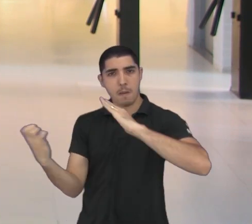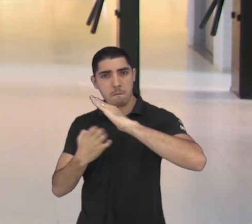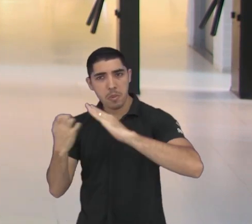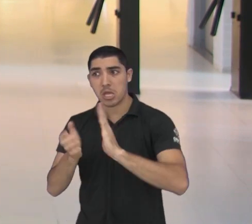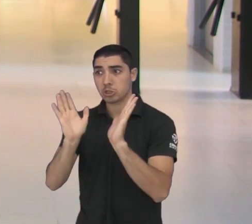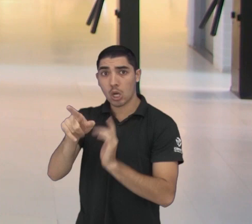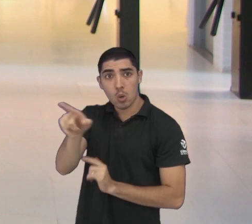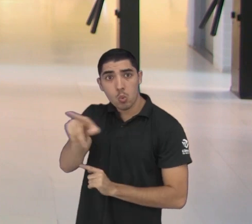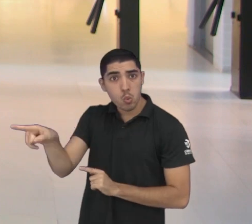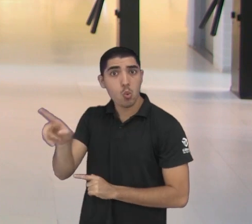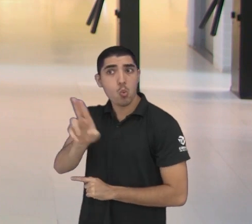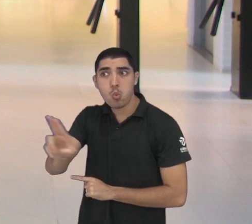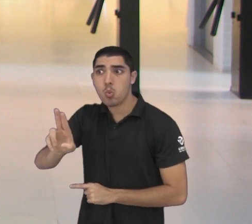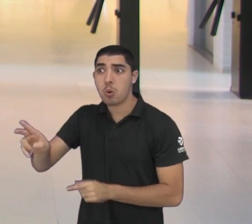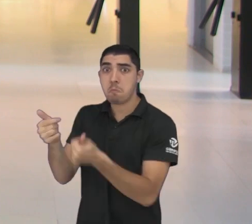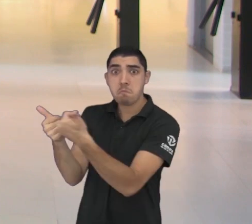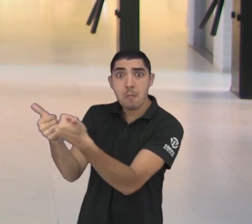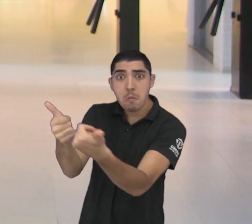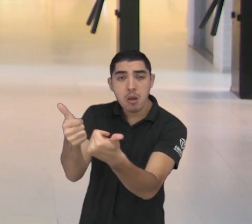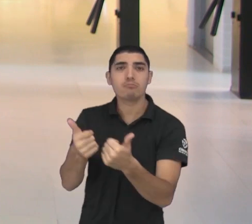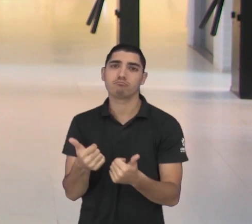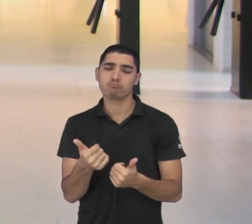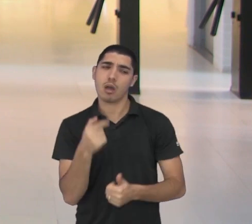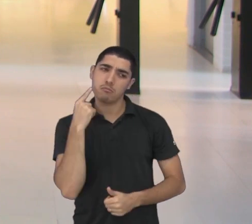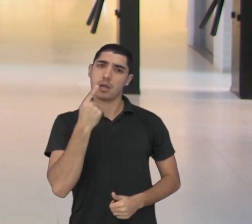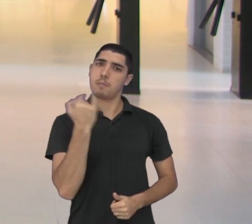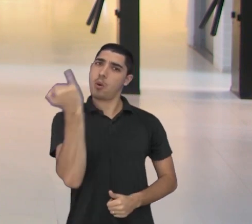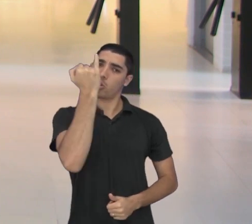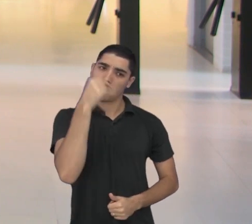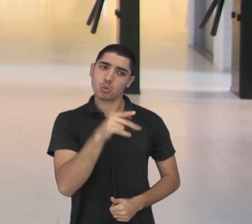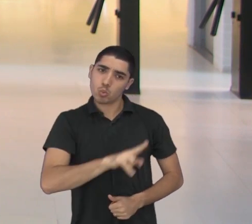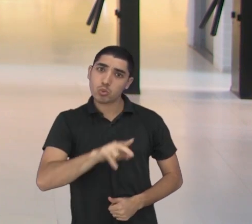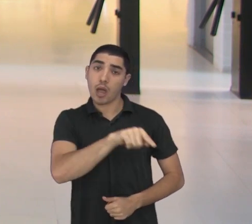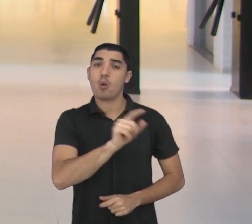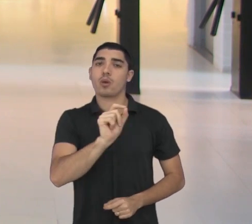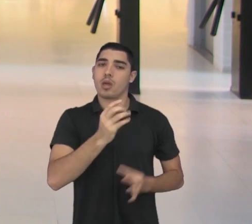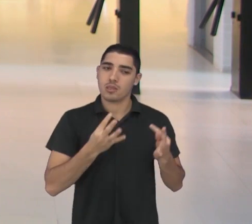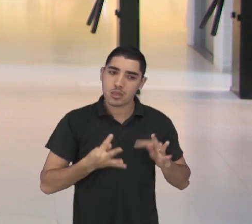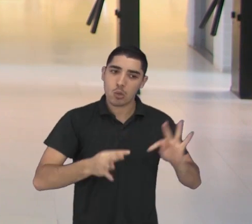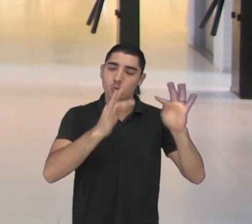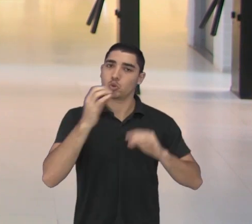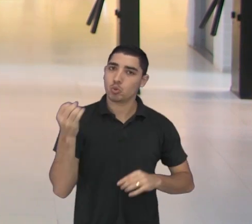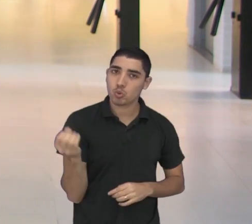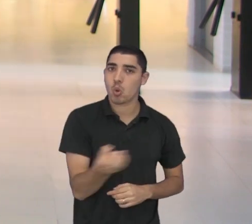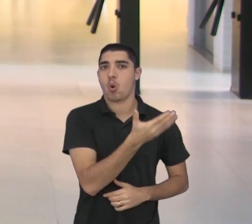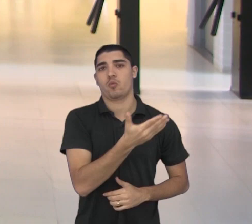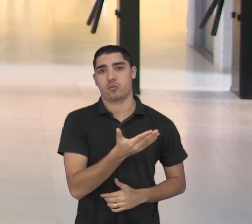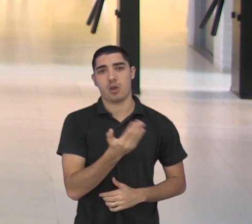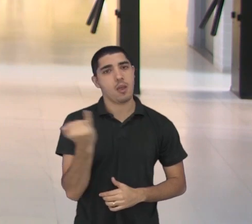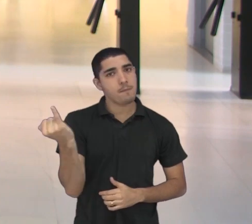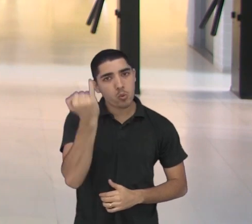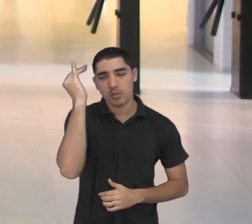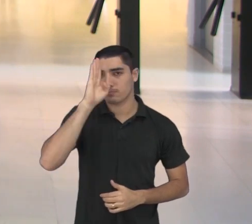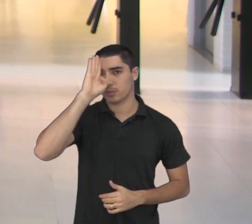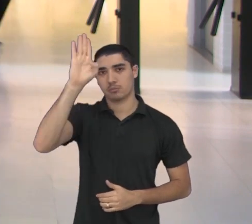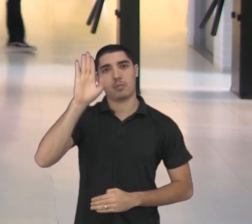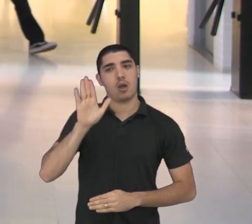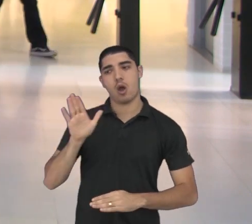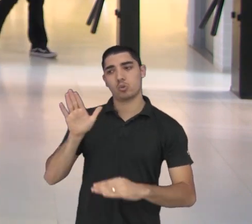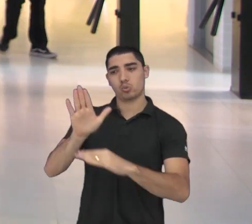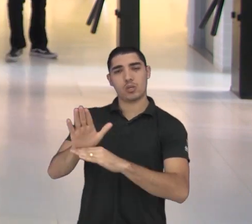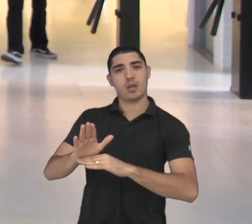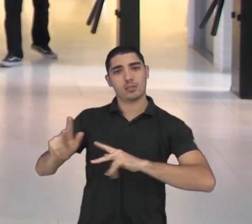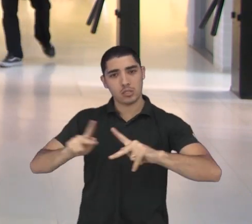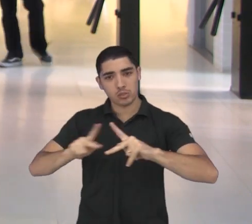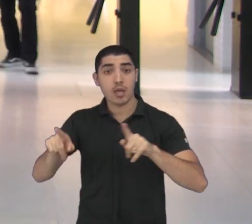outras empresas que já testaram e eu acho fundamental, né? Eu acho que novas tecnologias nesse